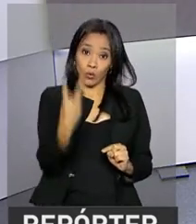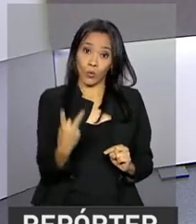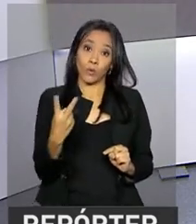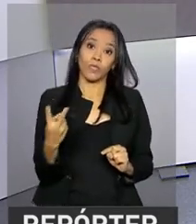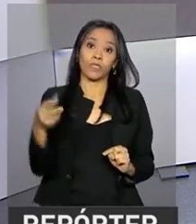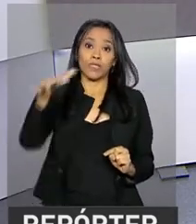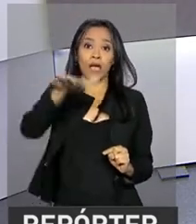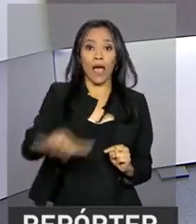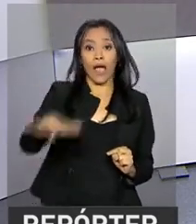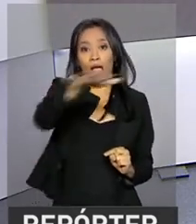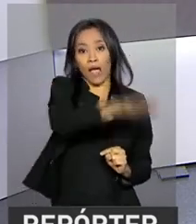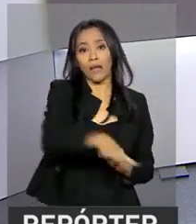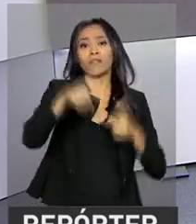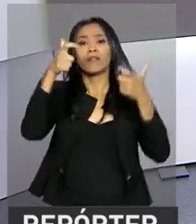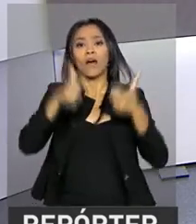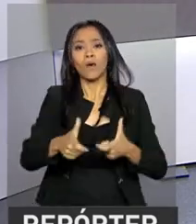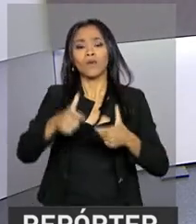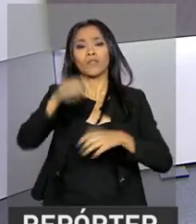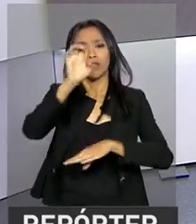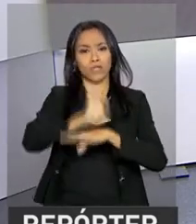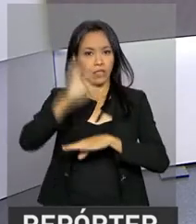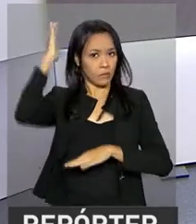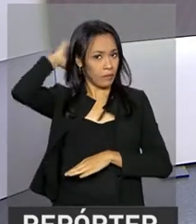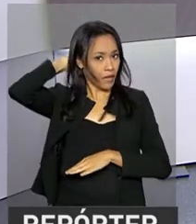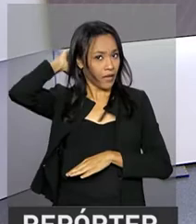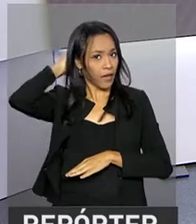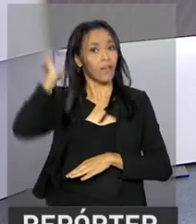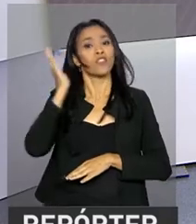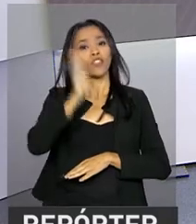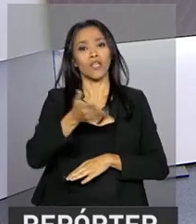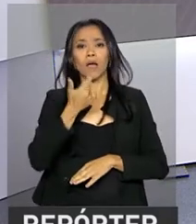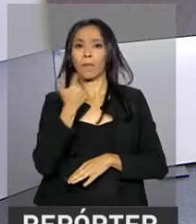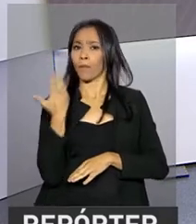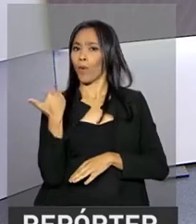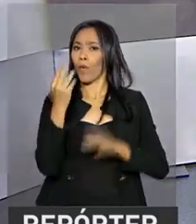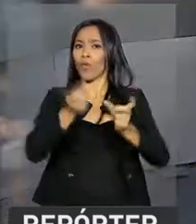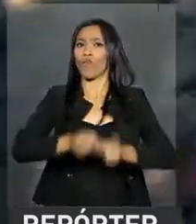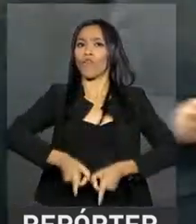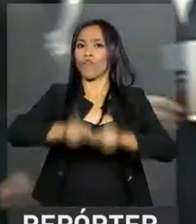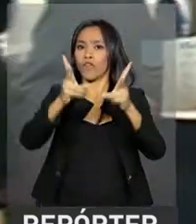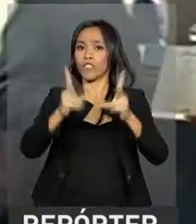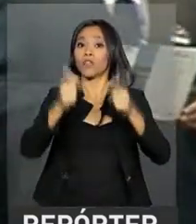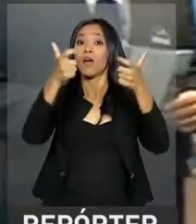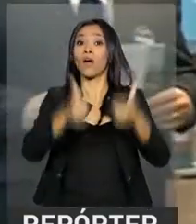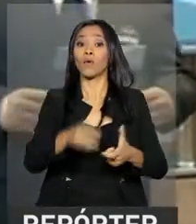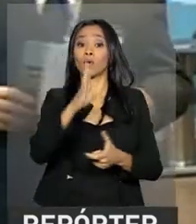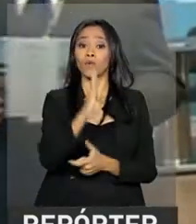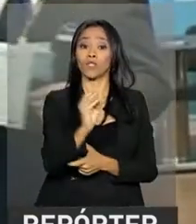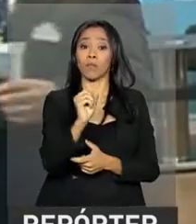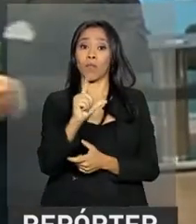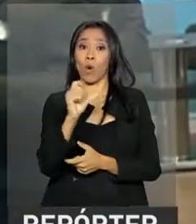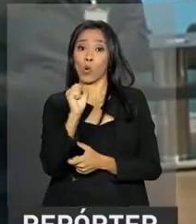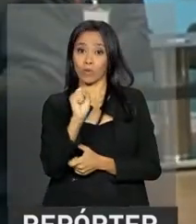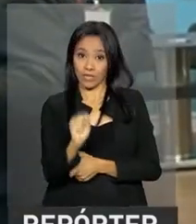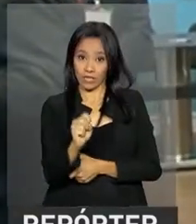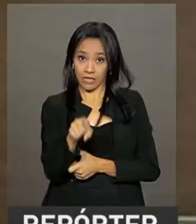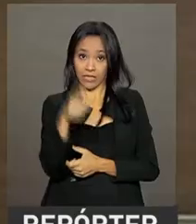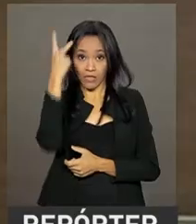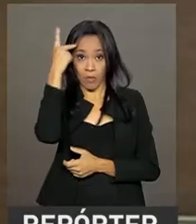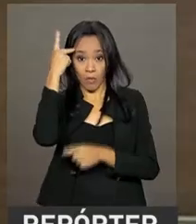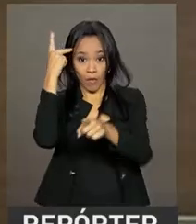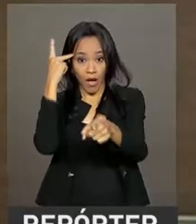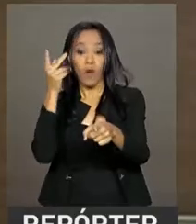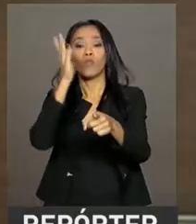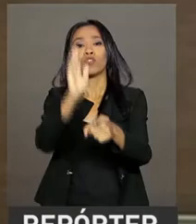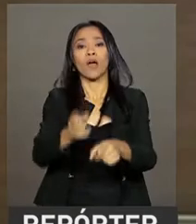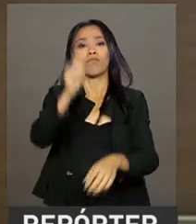de Santarém, no Pará, foram leiloadas agora há pouco. Na Bolsa, em São Paulo, o governo cumpre, assim, mais